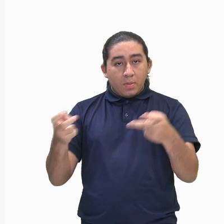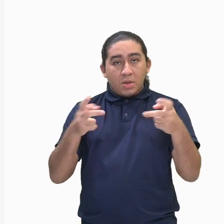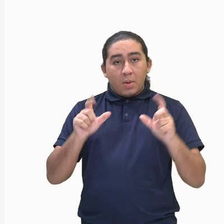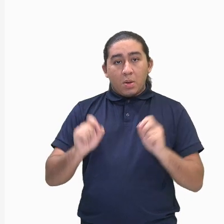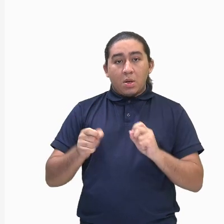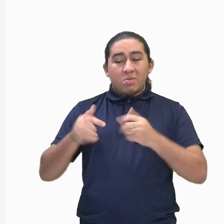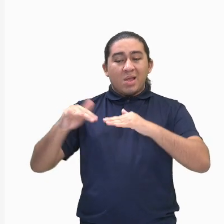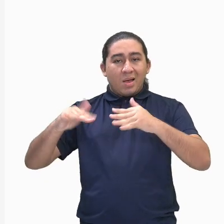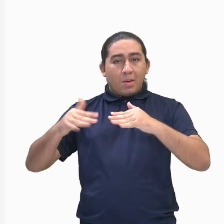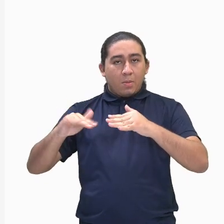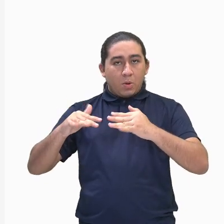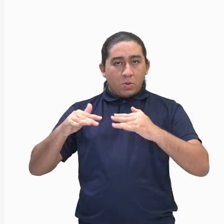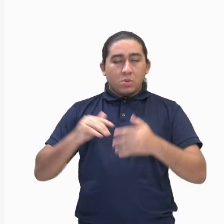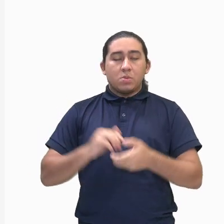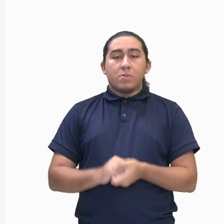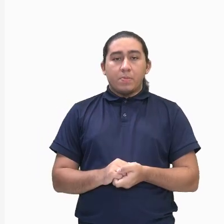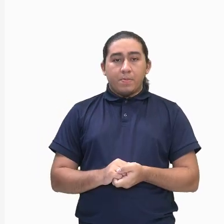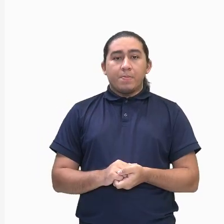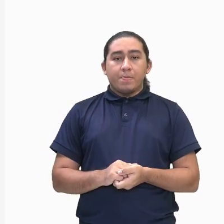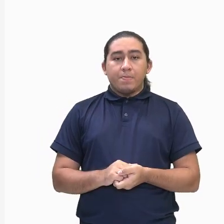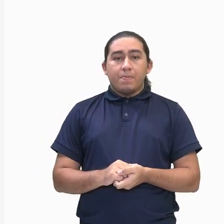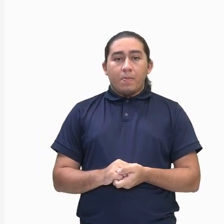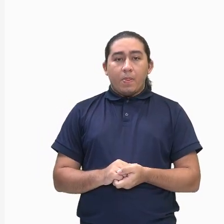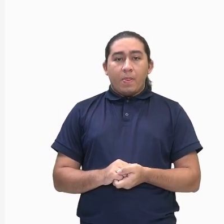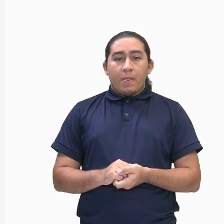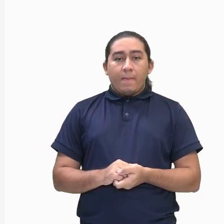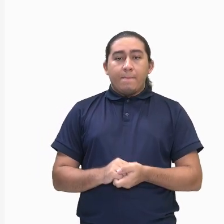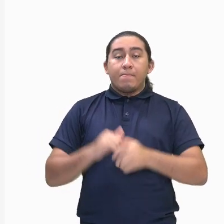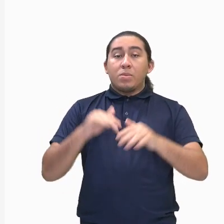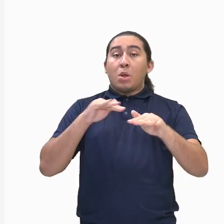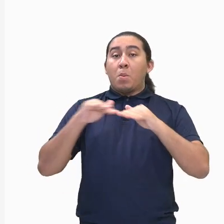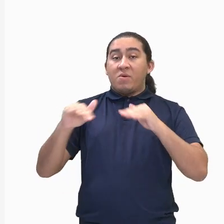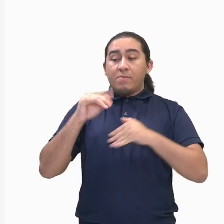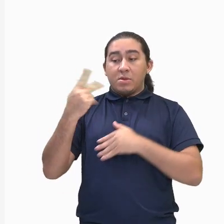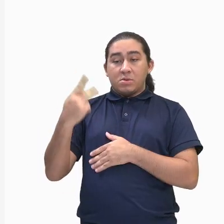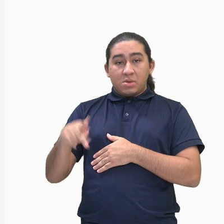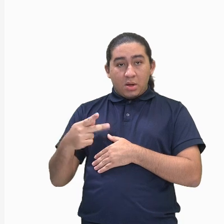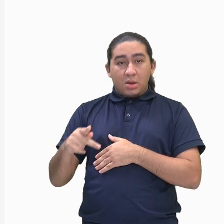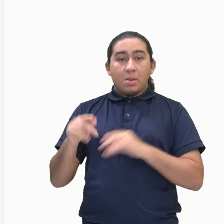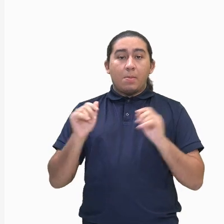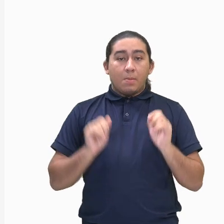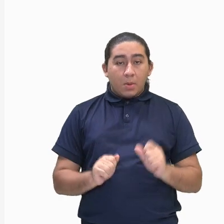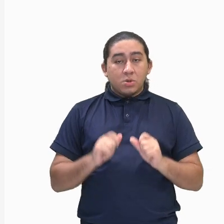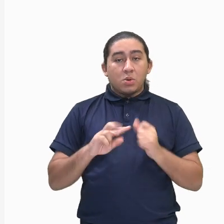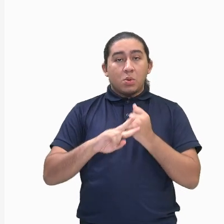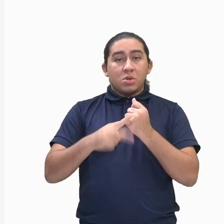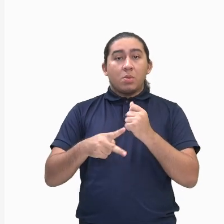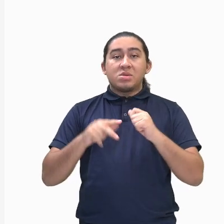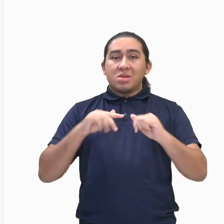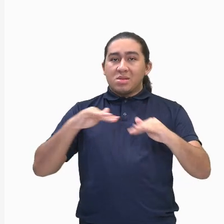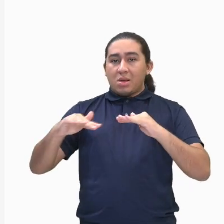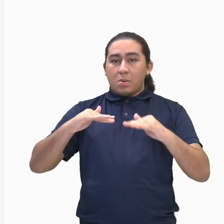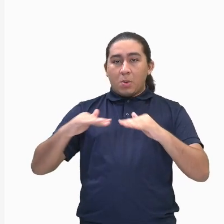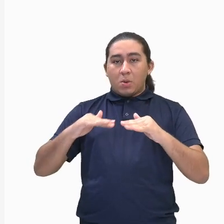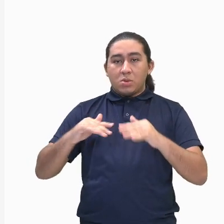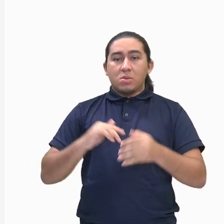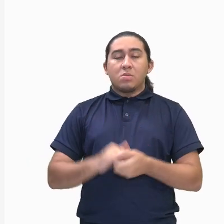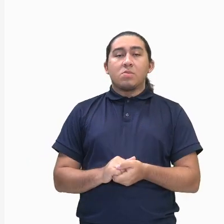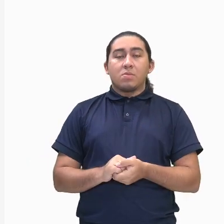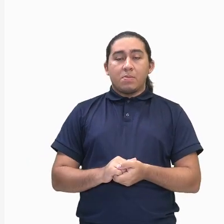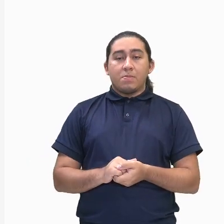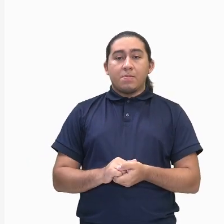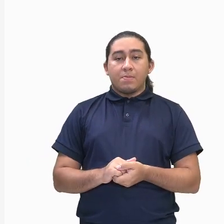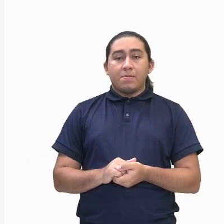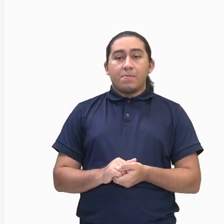Olha aí, ó, gerou terremotos. O movimento das placas tectônicas ele pode gerar terremotos. O que são os terremotos?